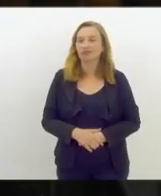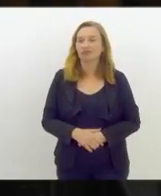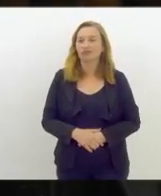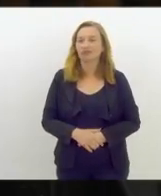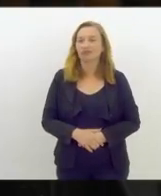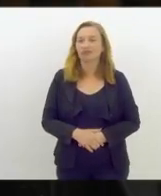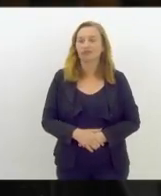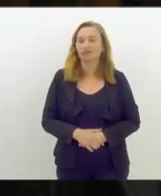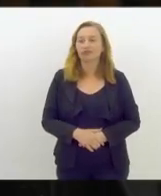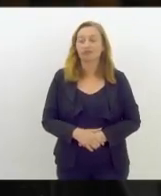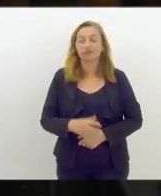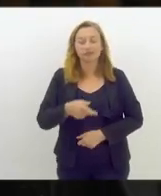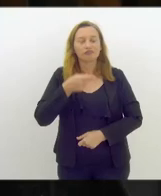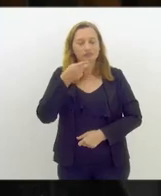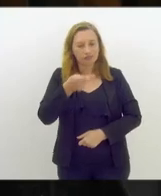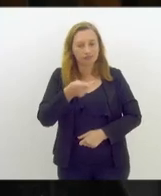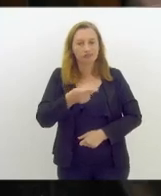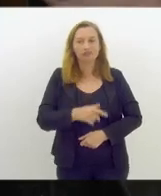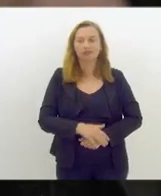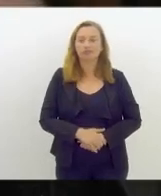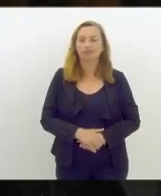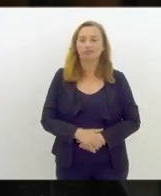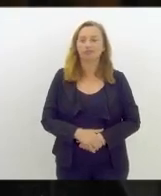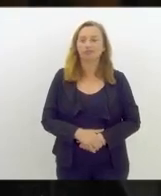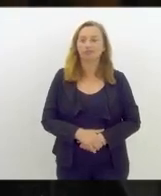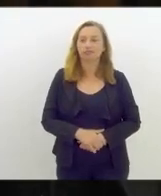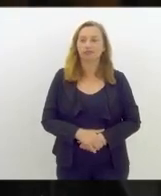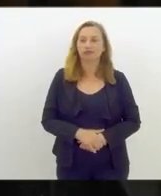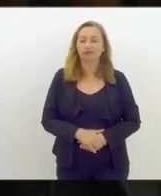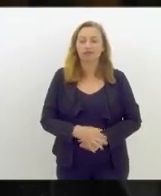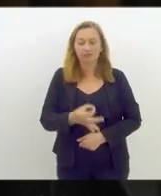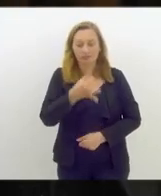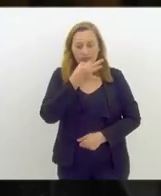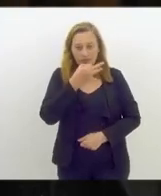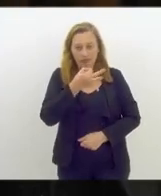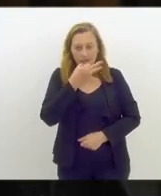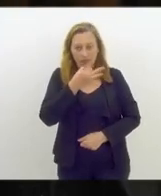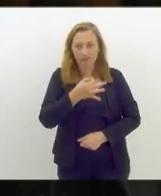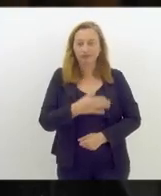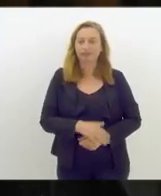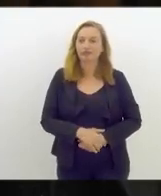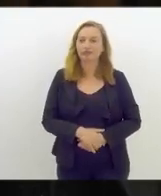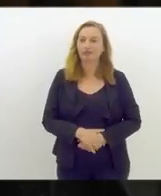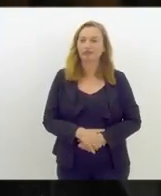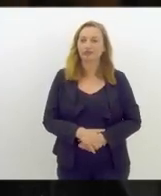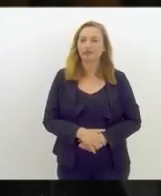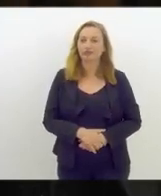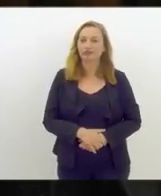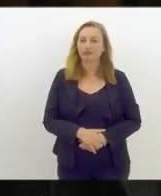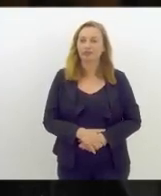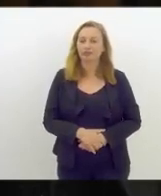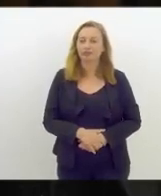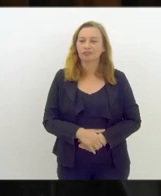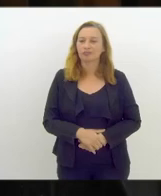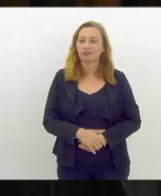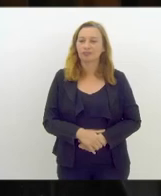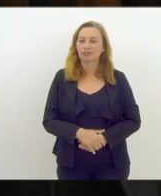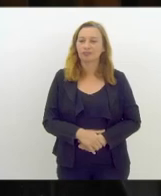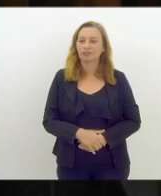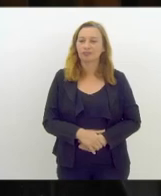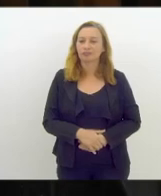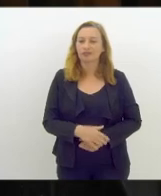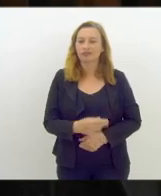aqui expressar a minha opinião da conduta que